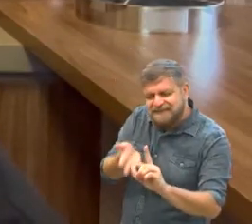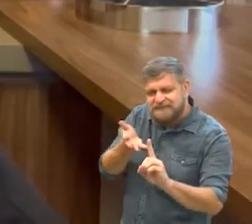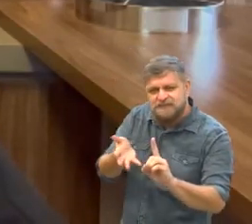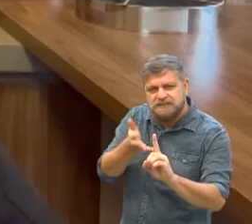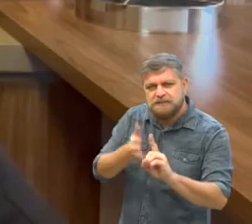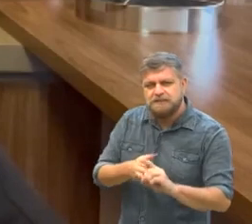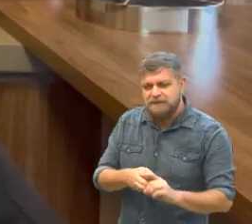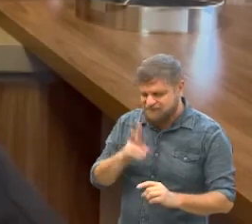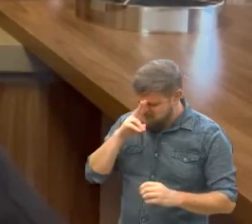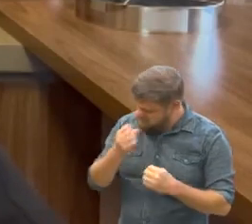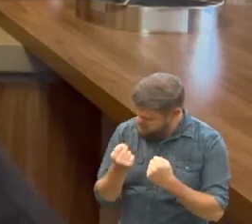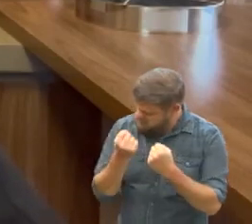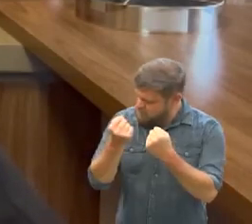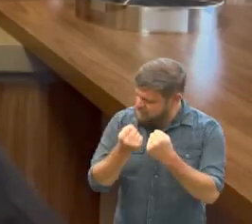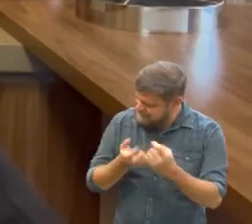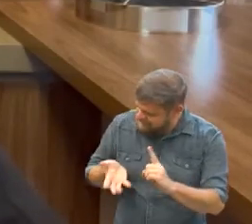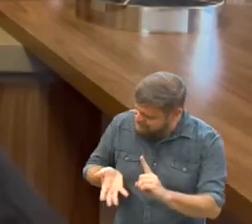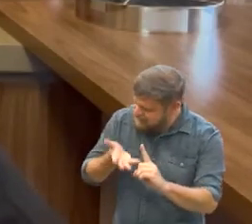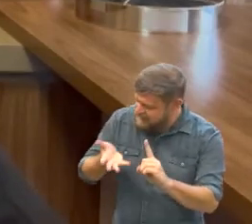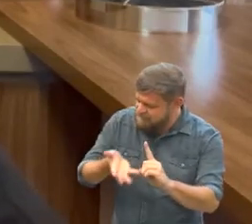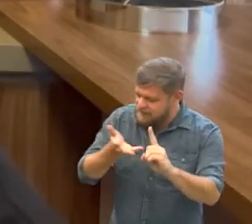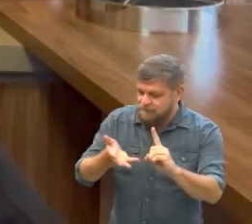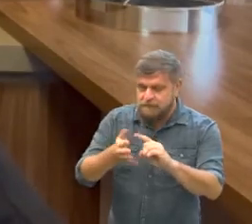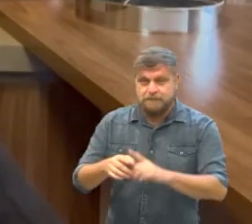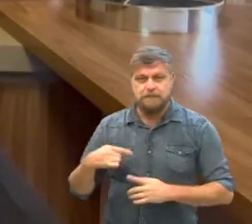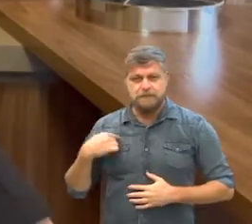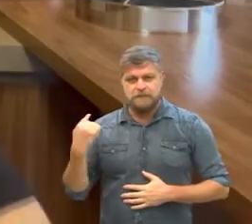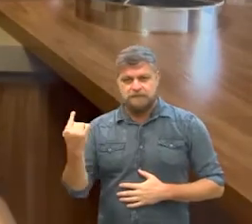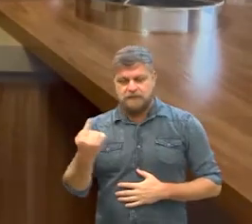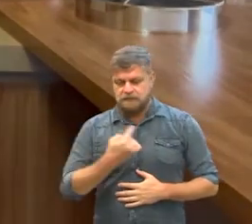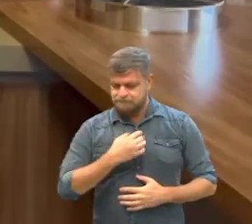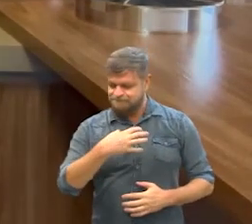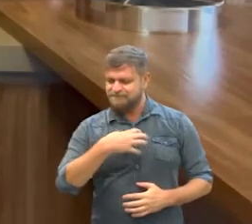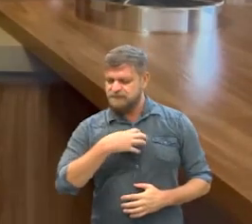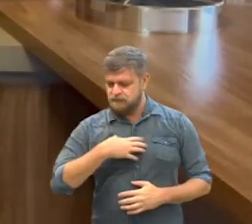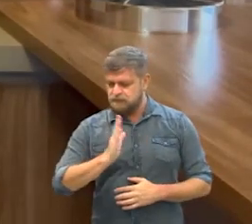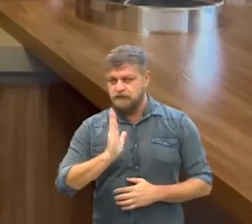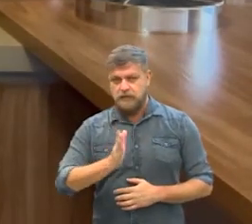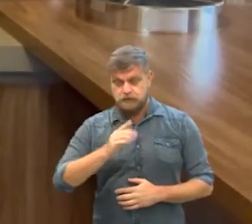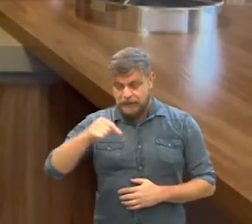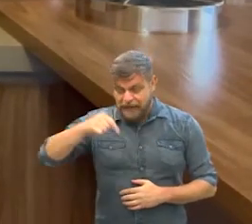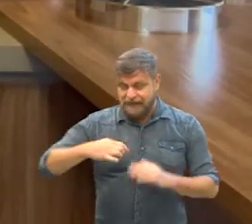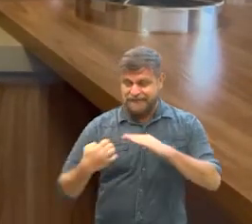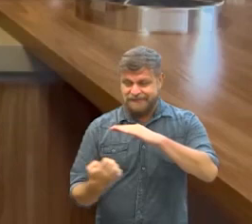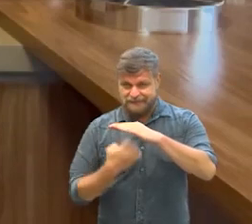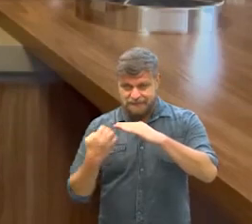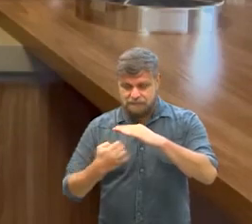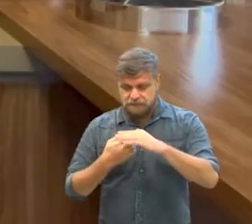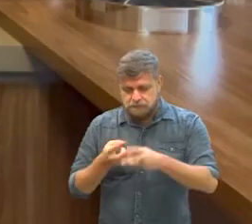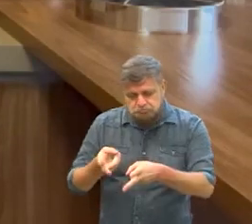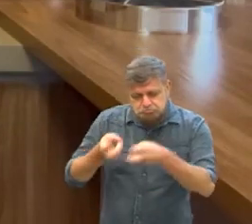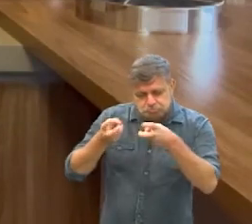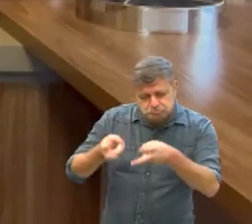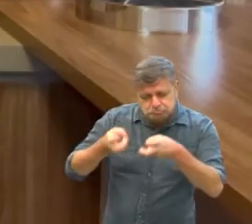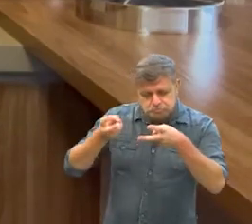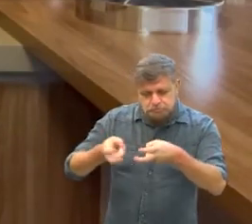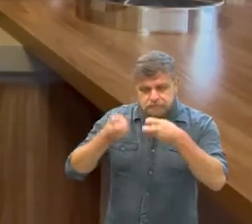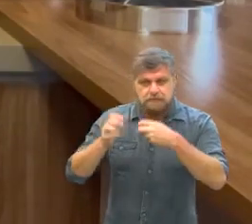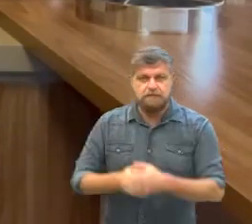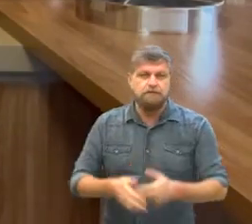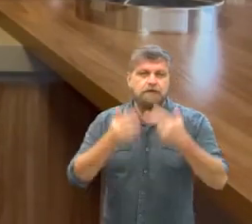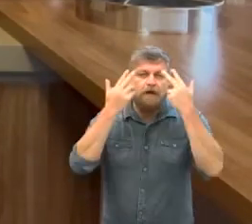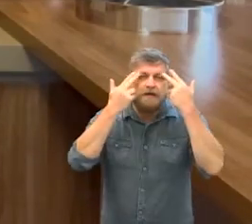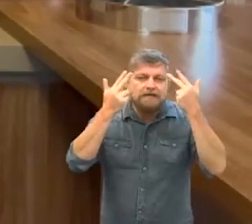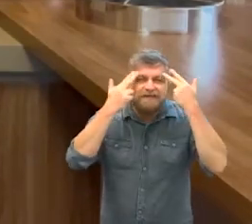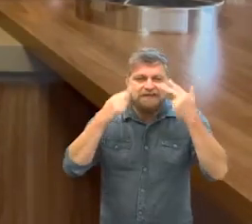incentiva ela, que dá apoio para ela. Então, a gente já sentia isso aqui na nossa empresa. Então,